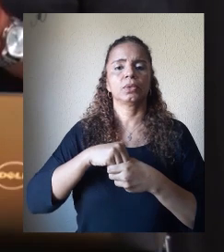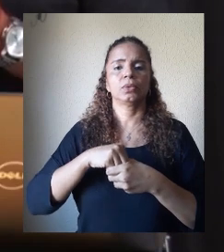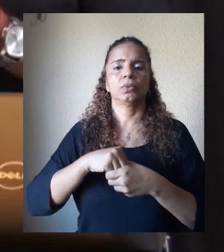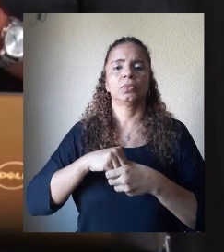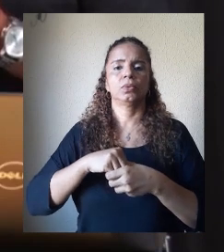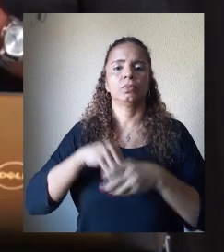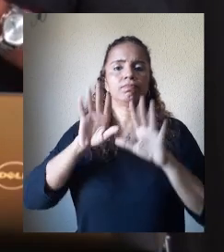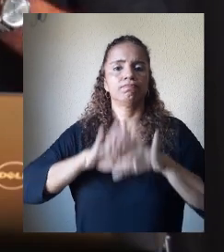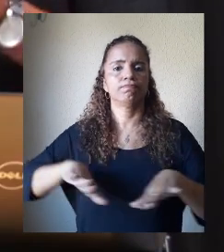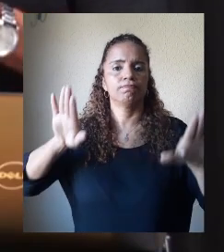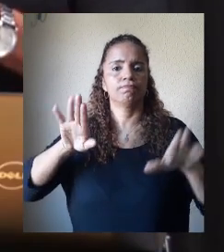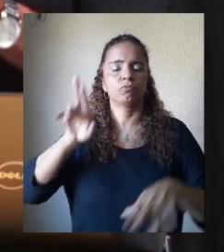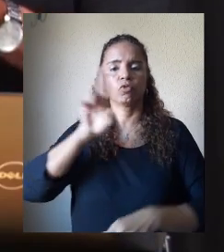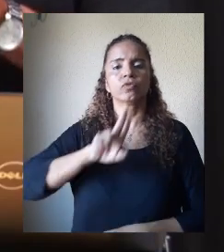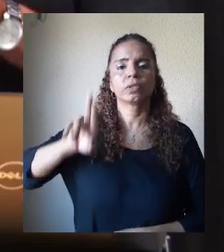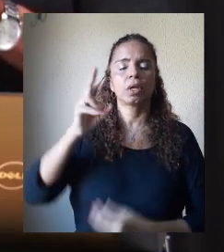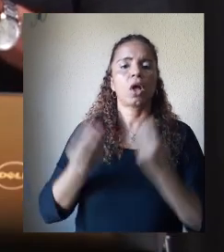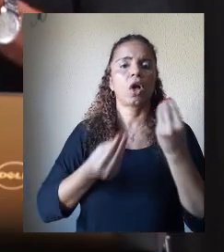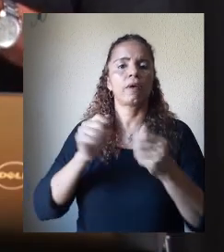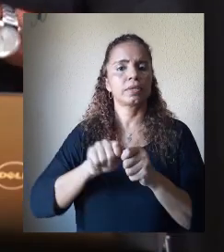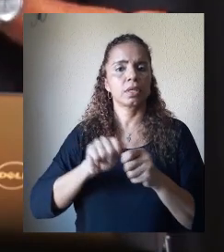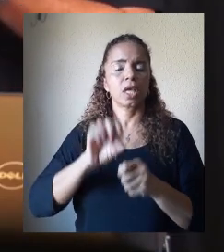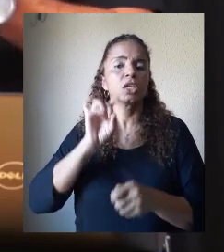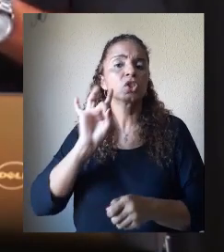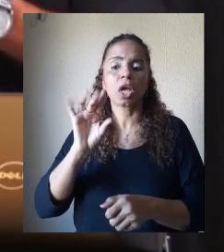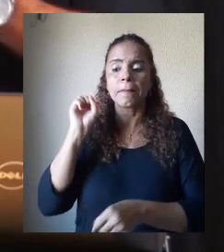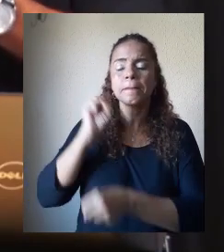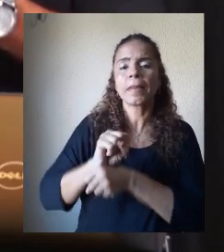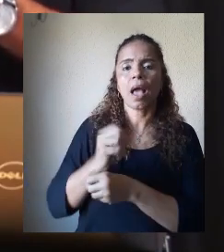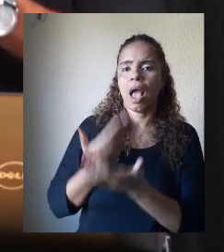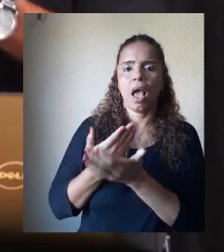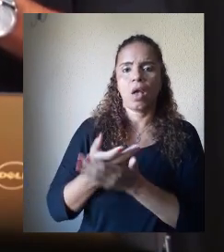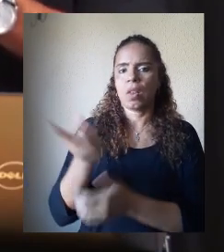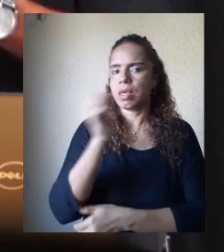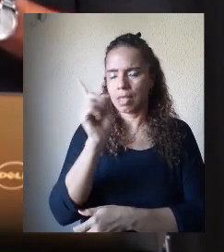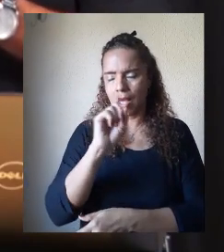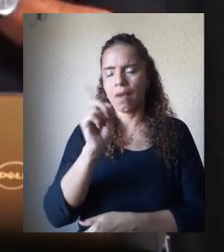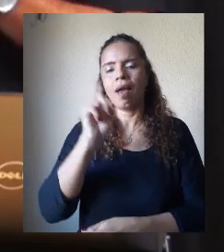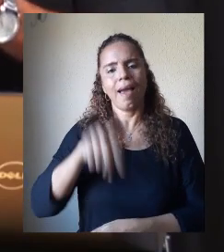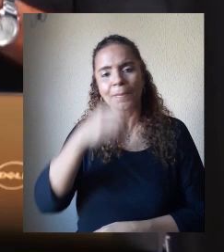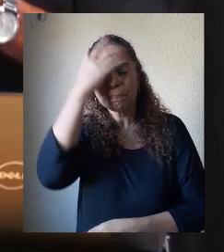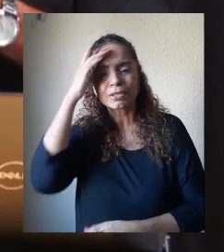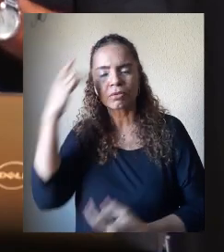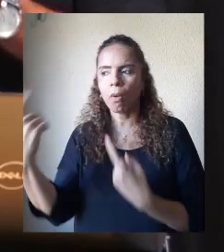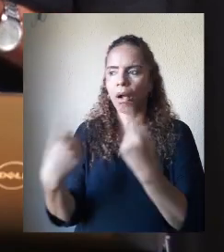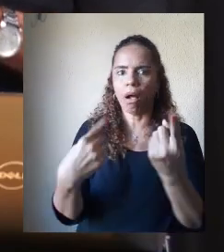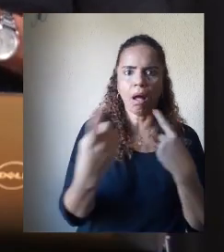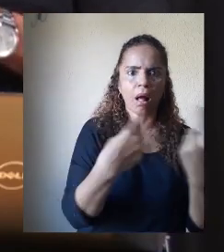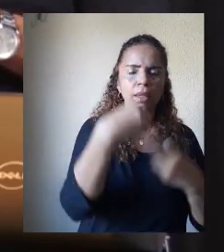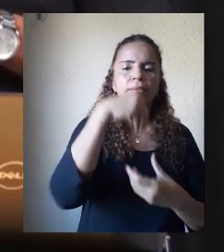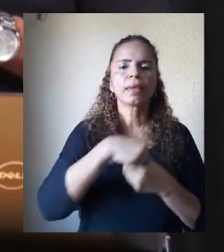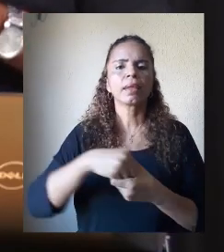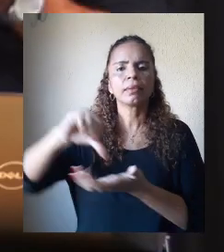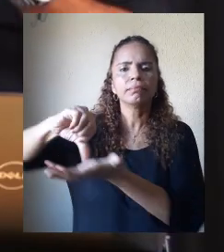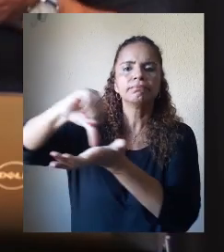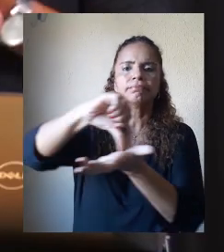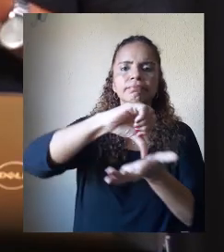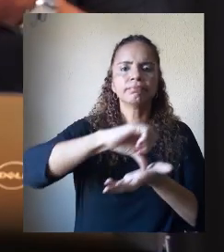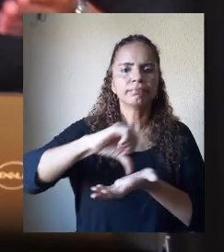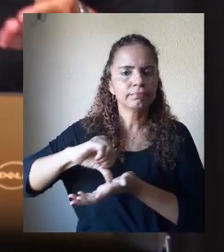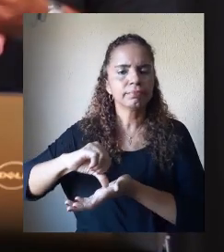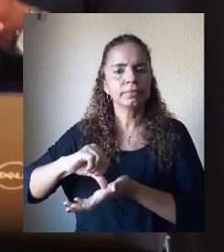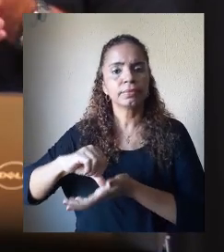Mas não é só a questão de paralisar as aulas, mas também o fluxo de pessoas no campus, né? Sim, então a gente tem que ir nesse sentido realmente, de